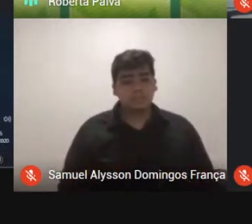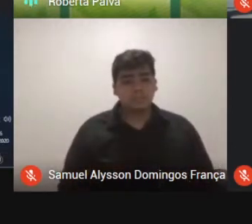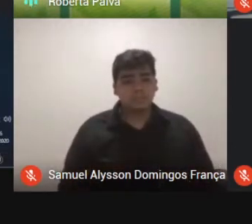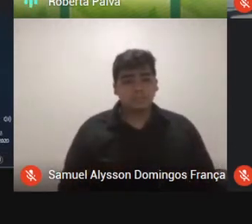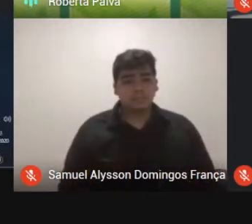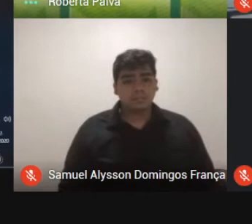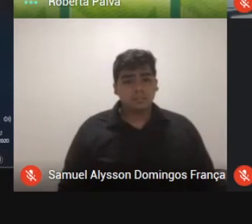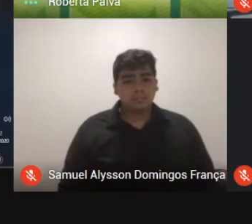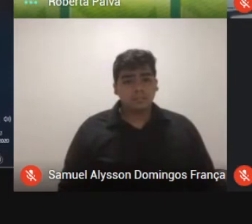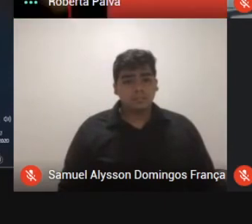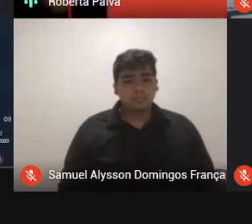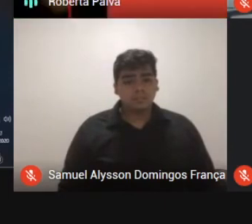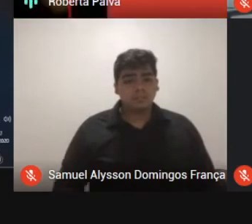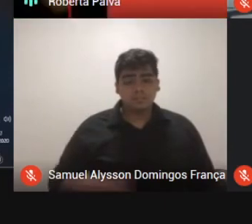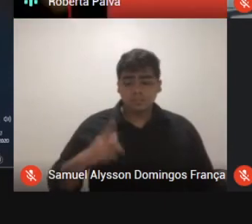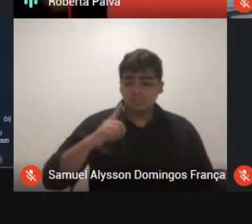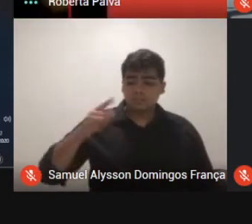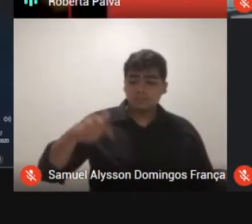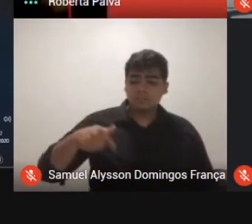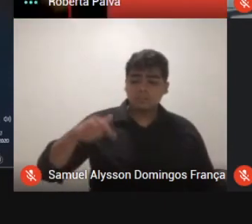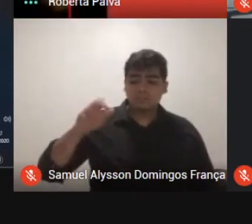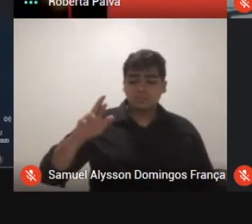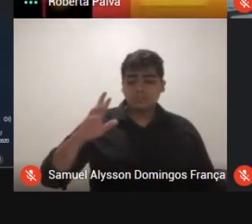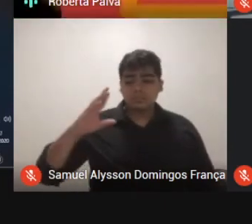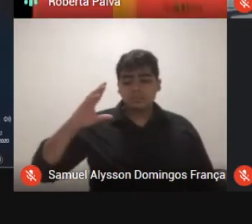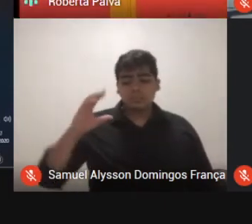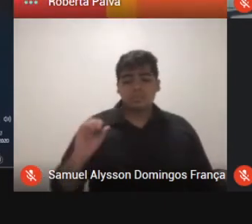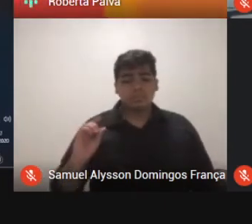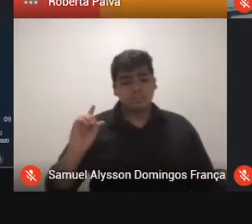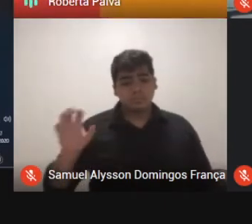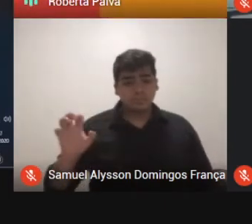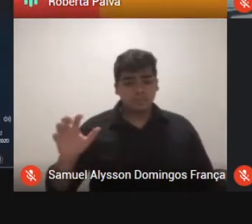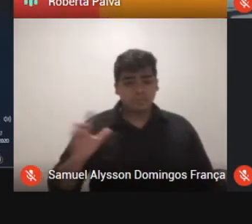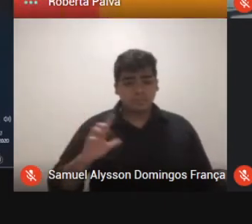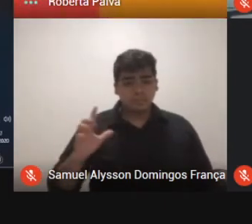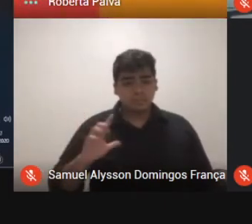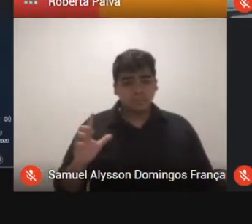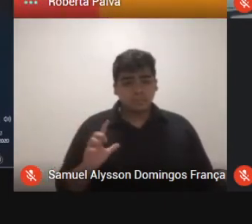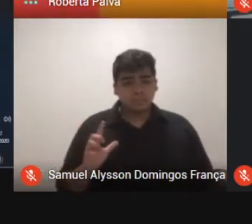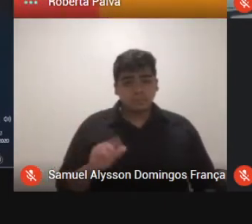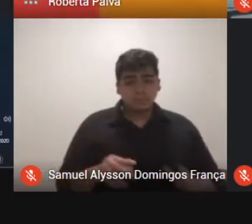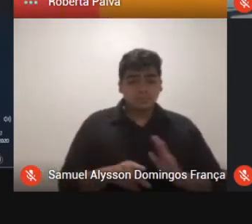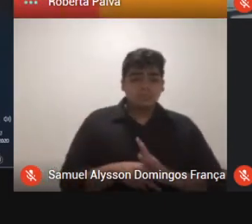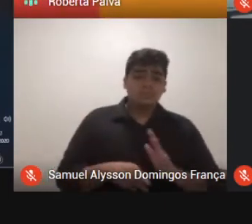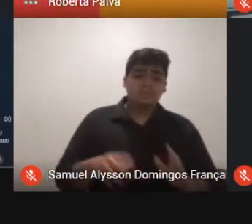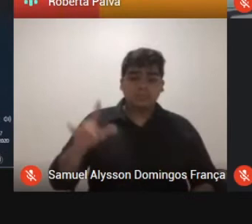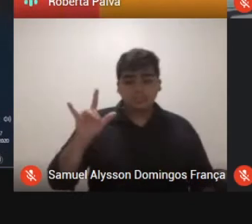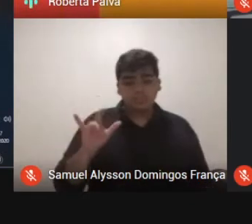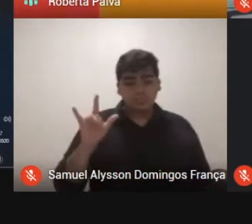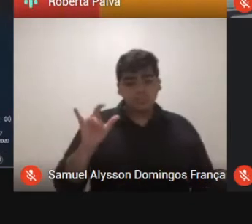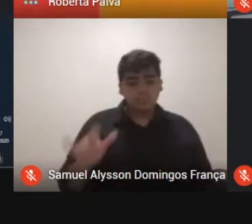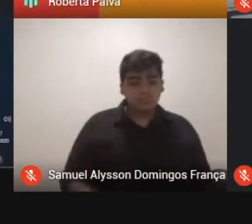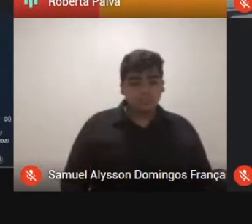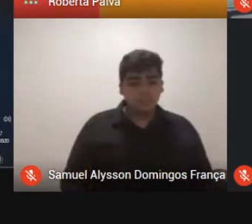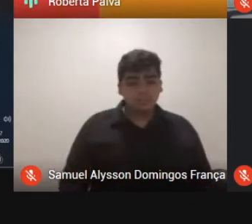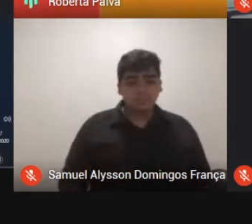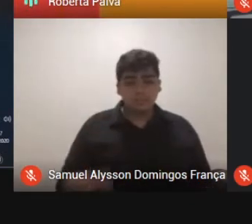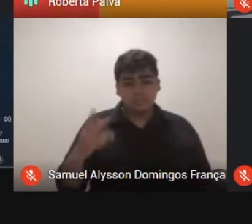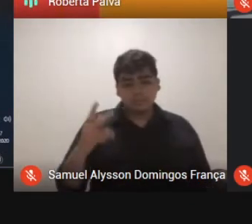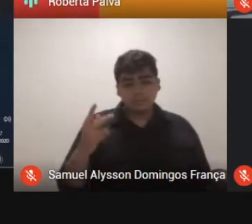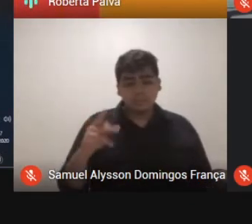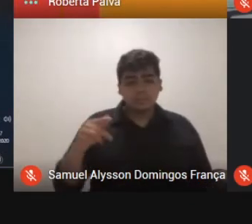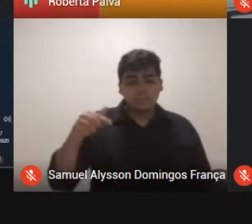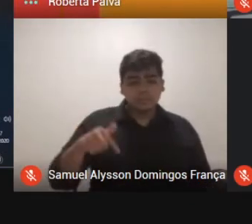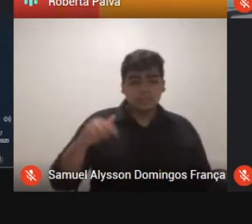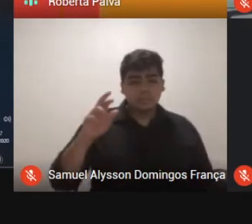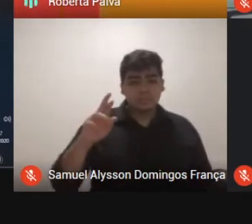Os QR Codes, então a gente gerou aqui QR Codes do Instagram, Esse aqui, gente, é o QR Code do Instagram, quem tiver